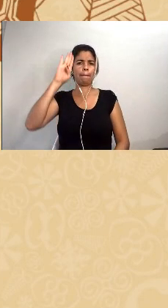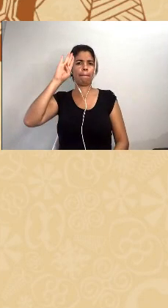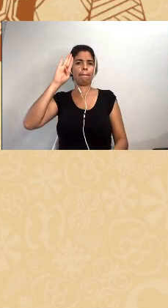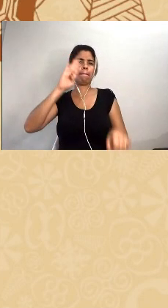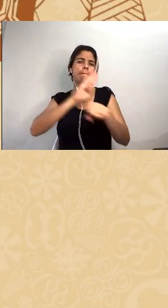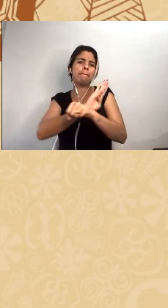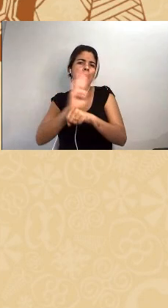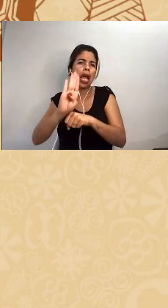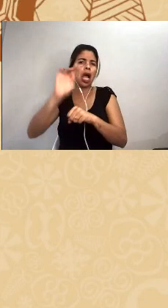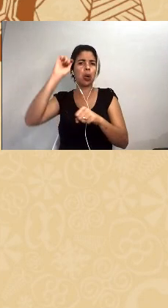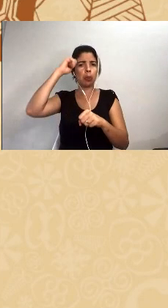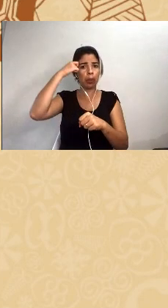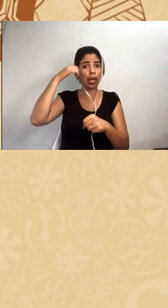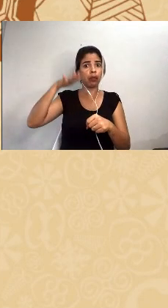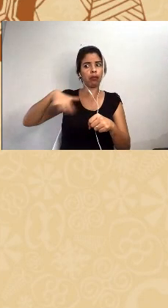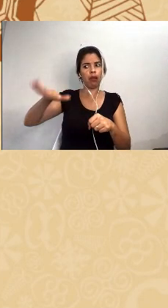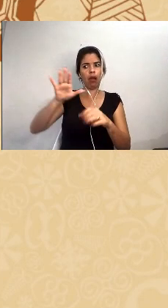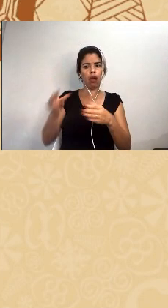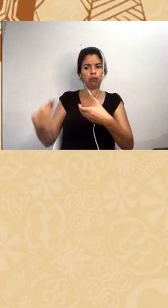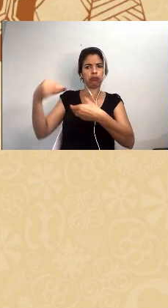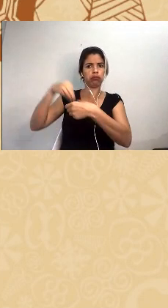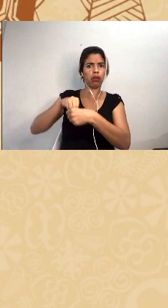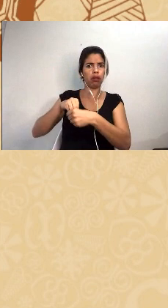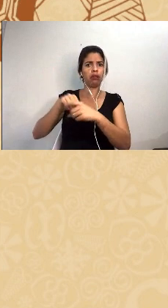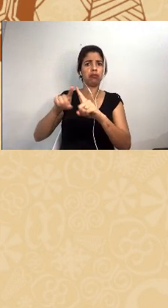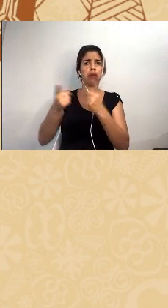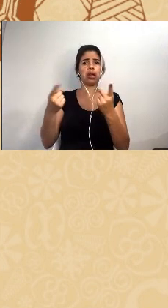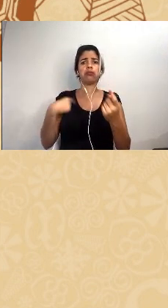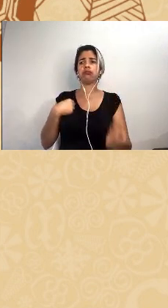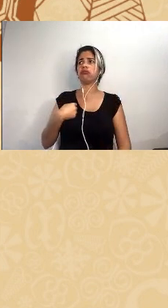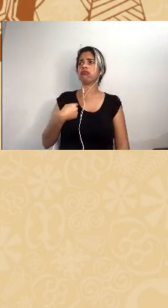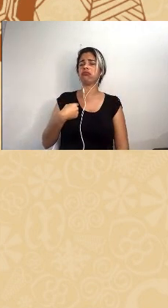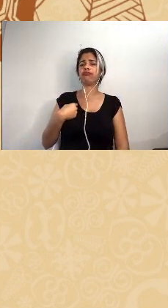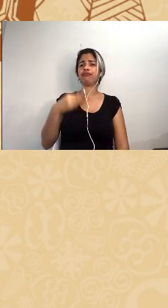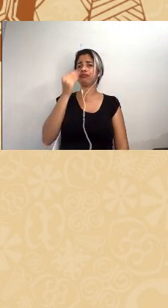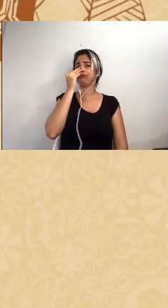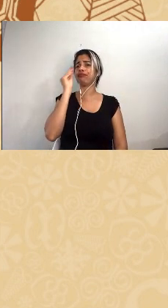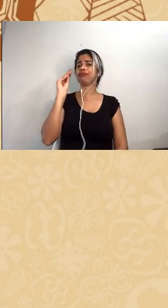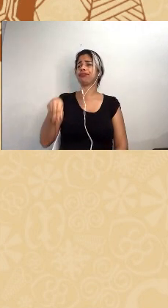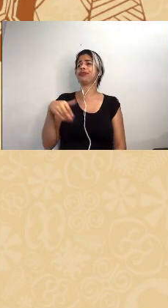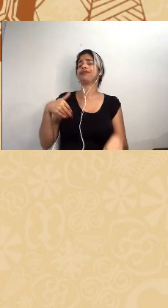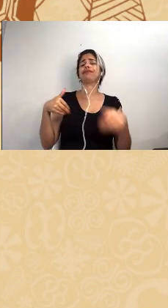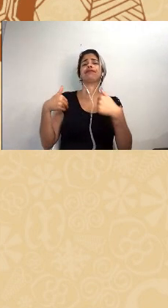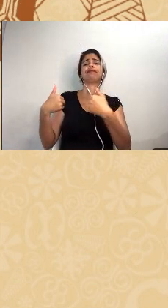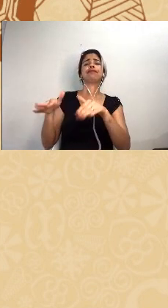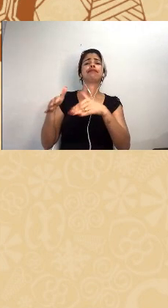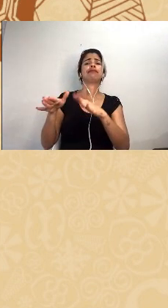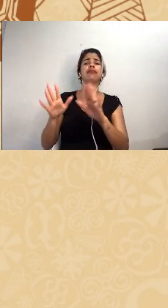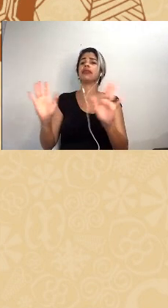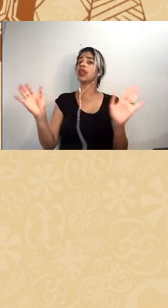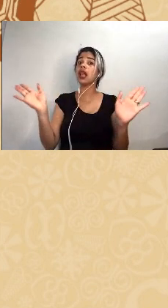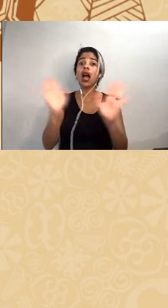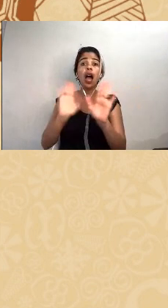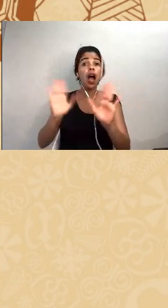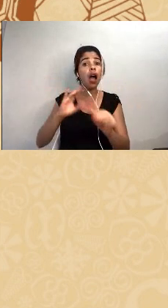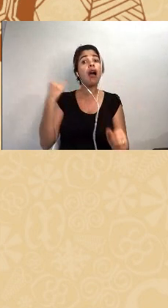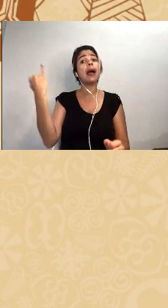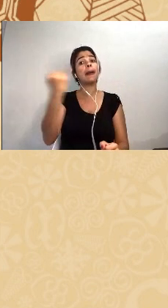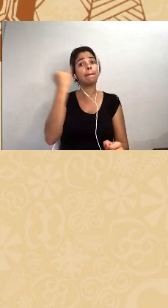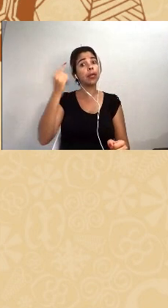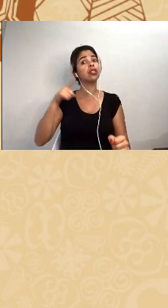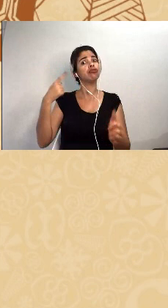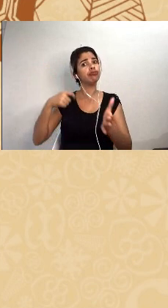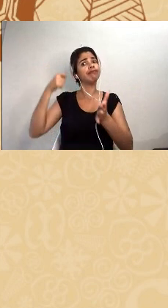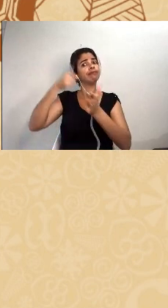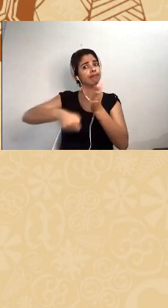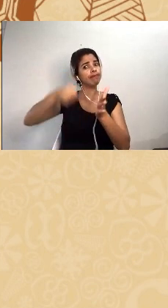estarmos em um espaço e não fazermos esse enfrentamento. É importante que a gente saiba disso,